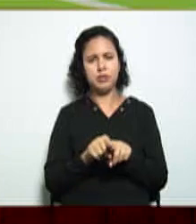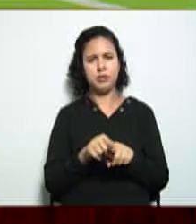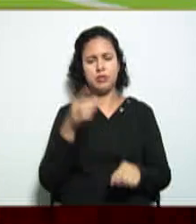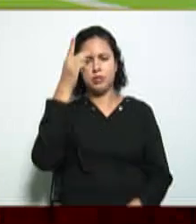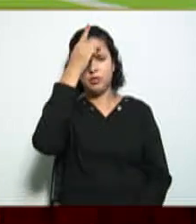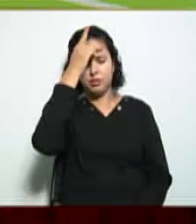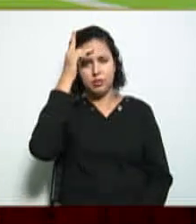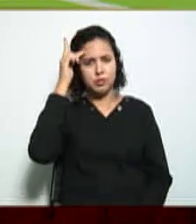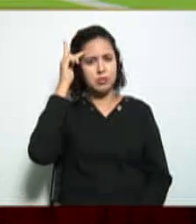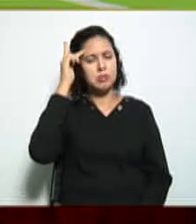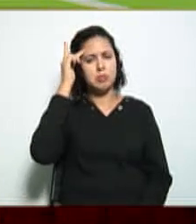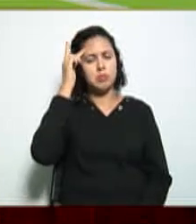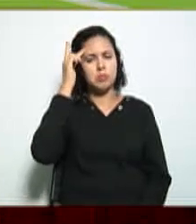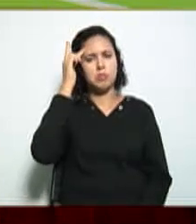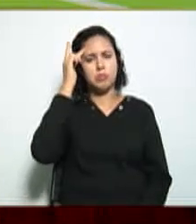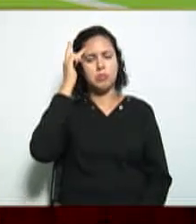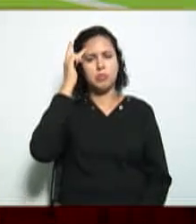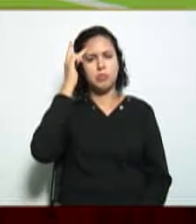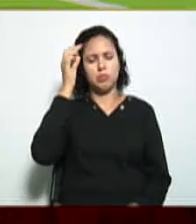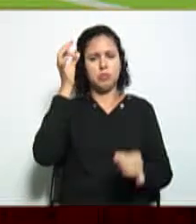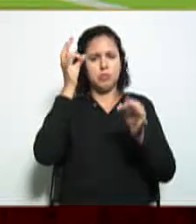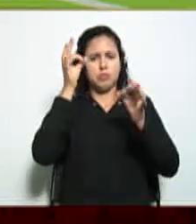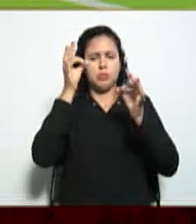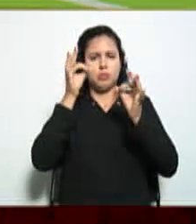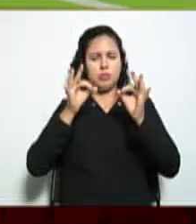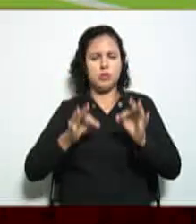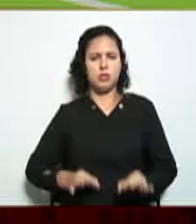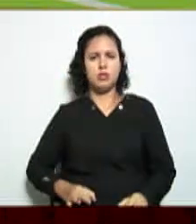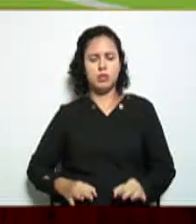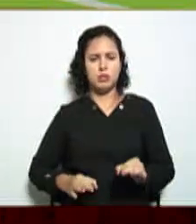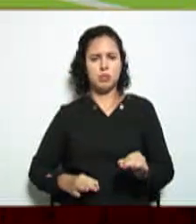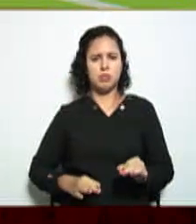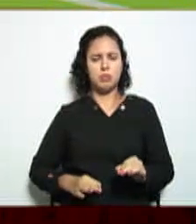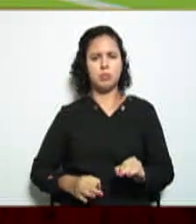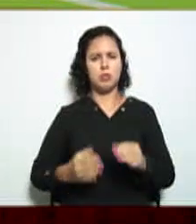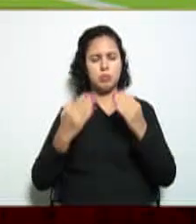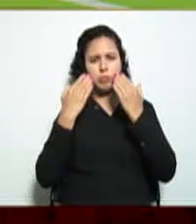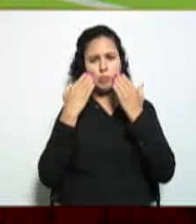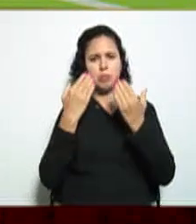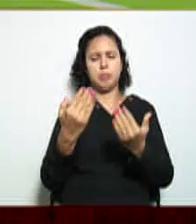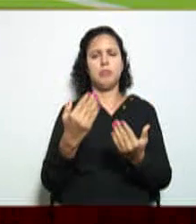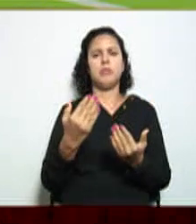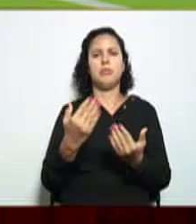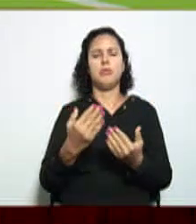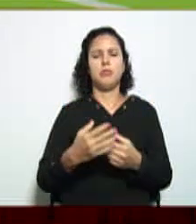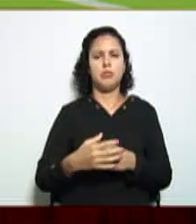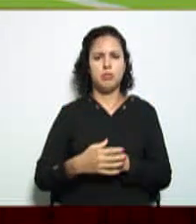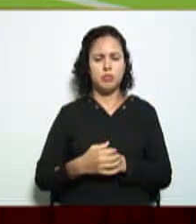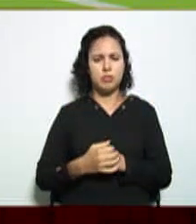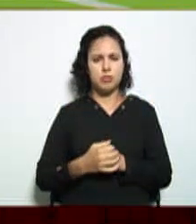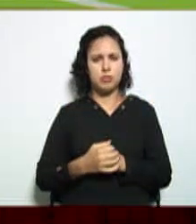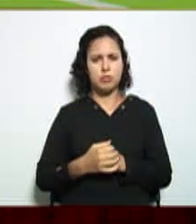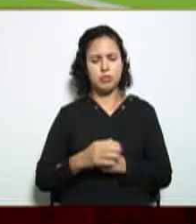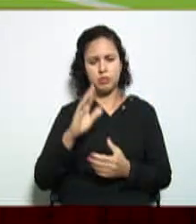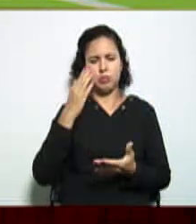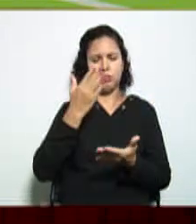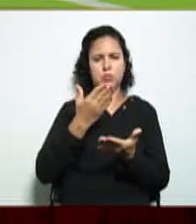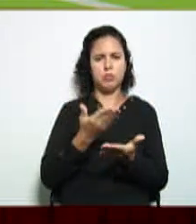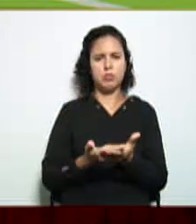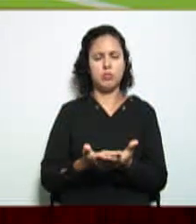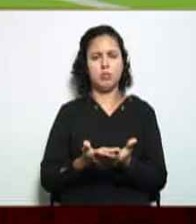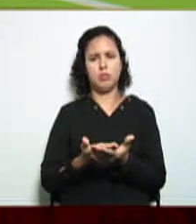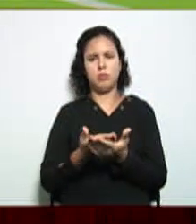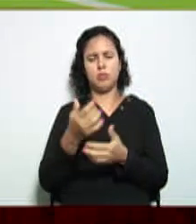pessoa leal, né? O técnico em cooperativismo também tem que desenvolver a lealdade na sua atuação.